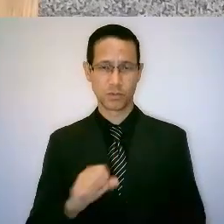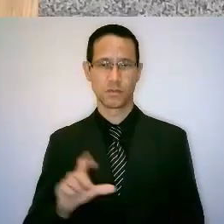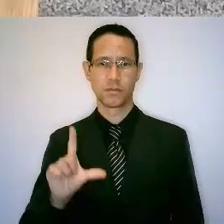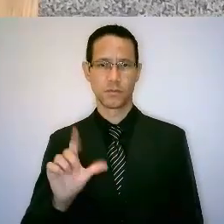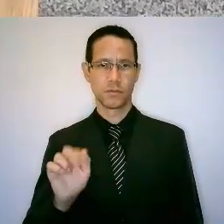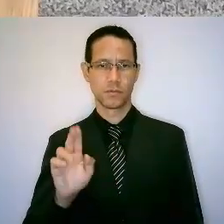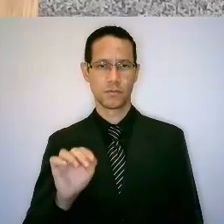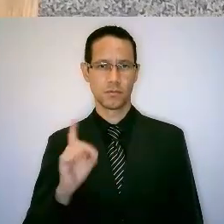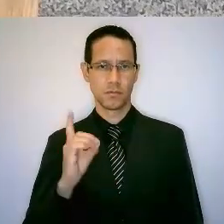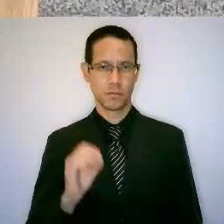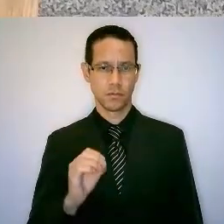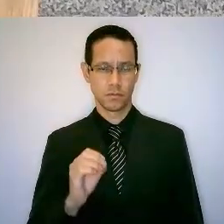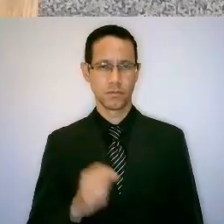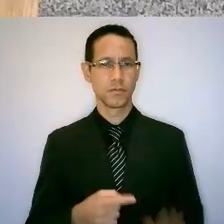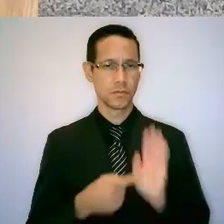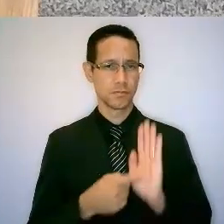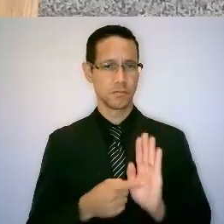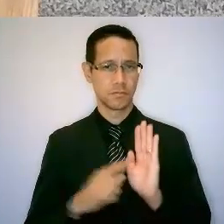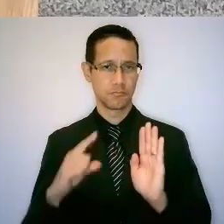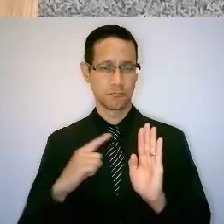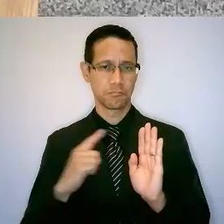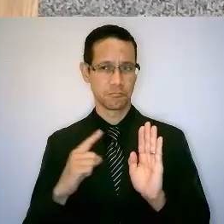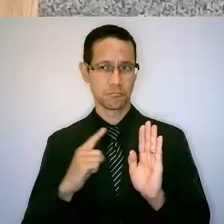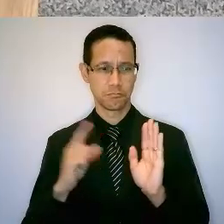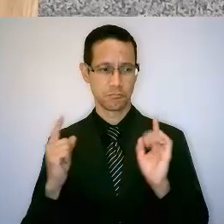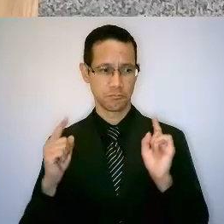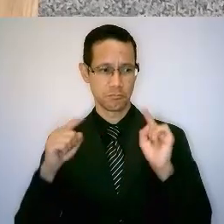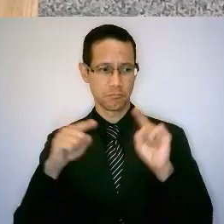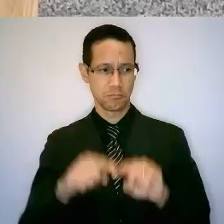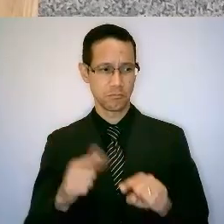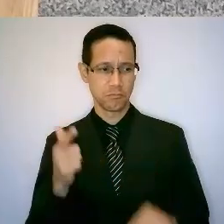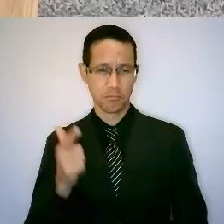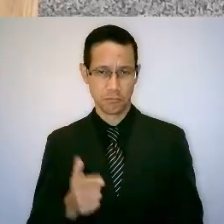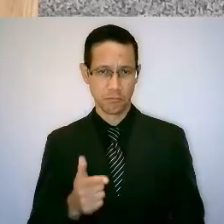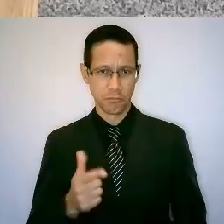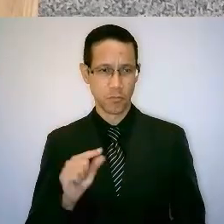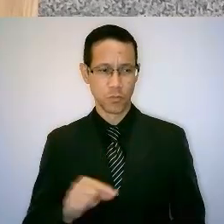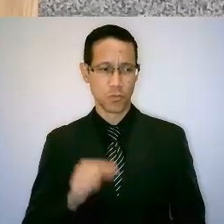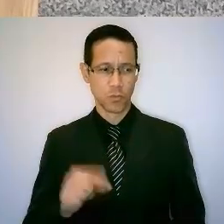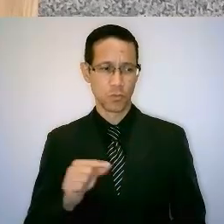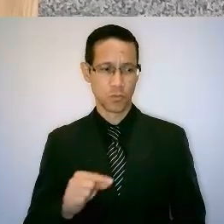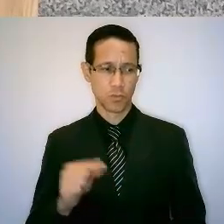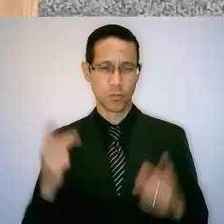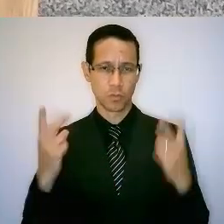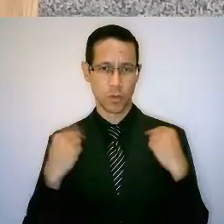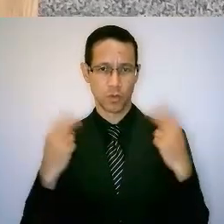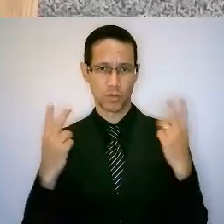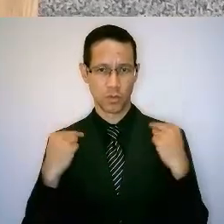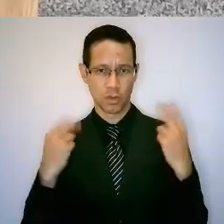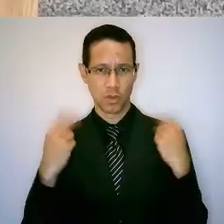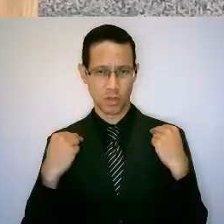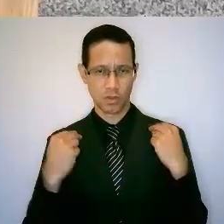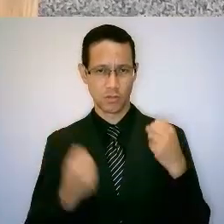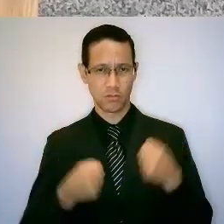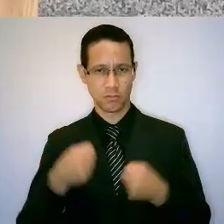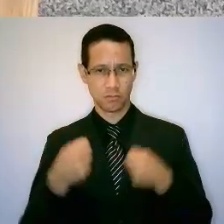crime indica tão somente que houve uma confluência de disparos no motorista do veículo ah inclusive um projétil